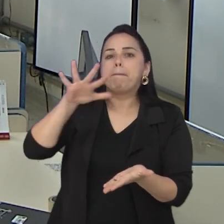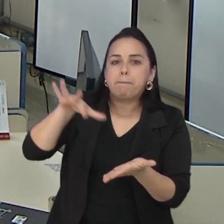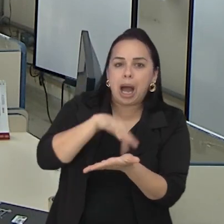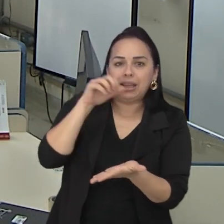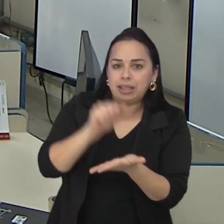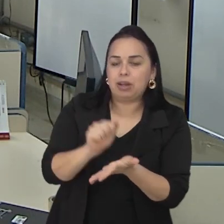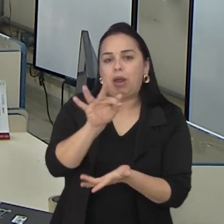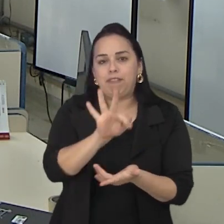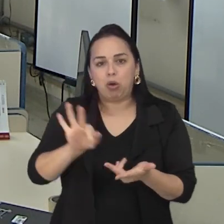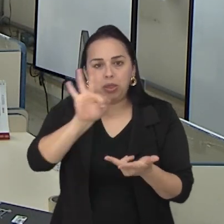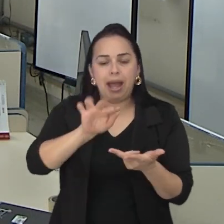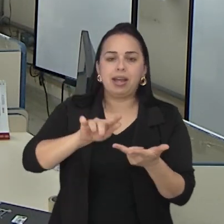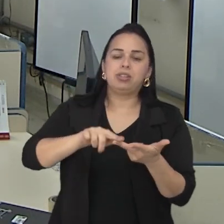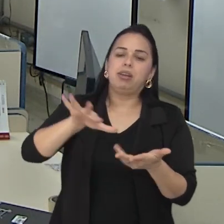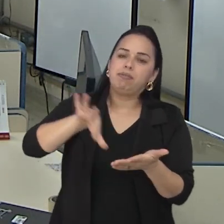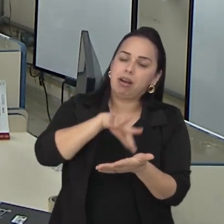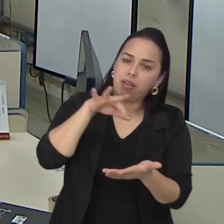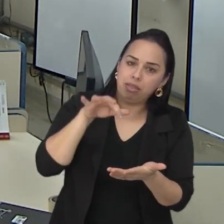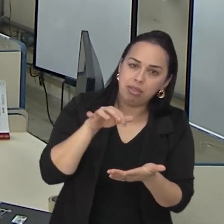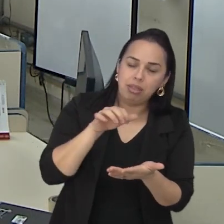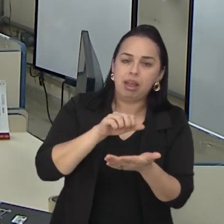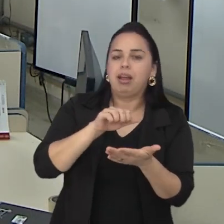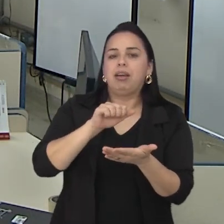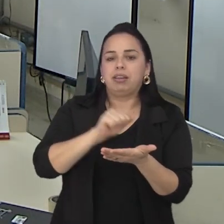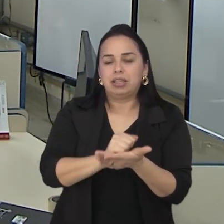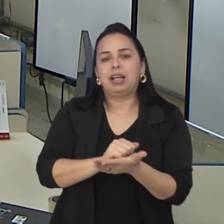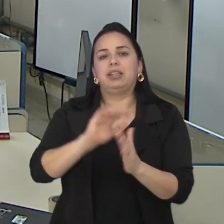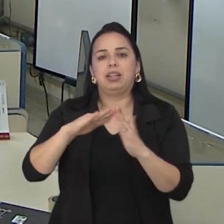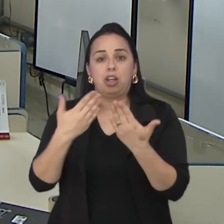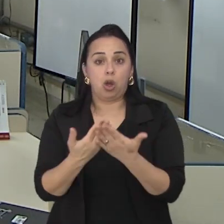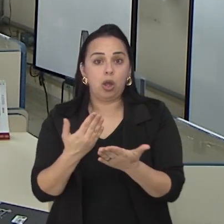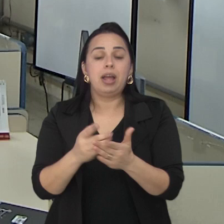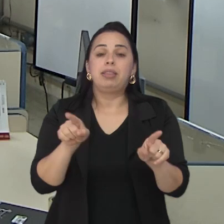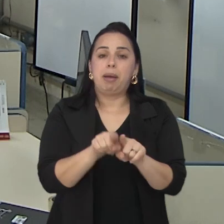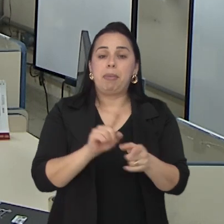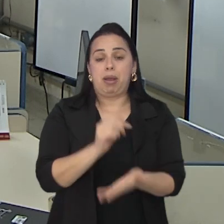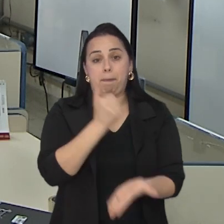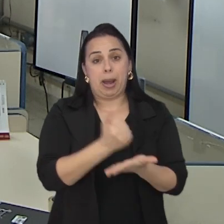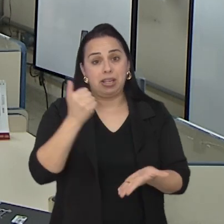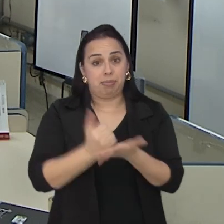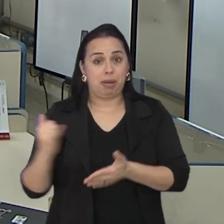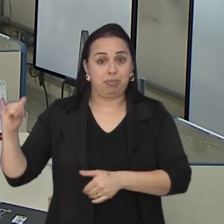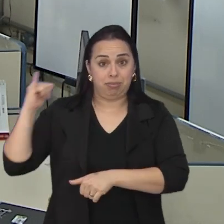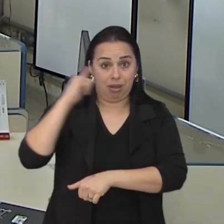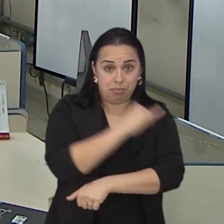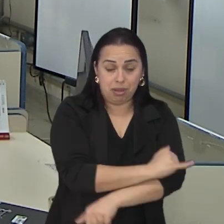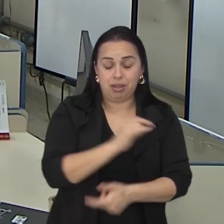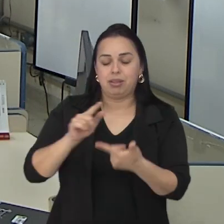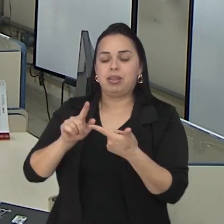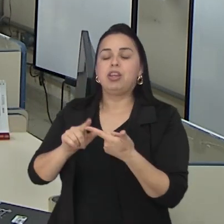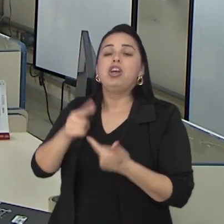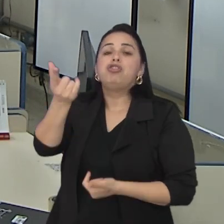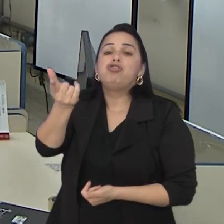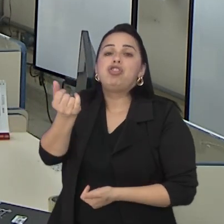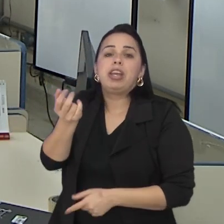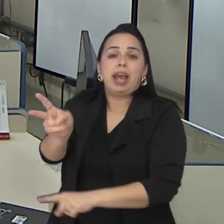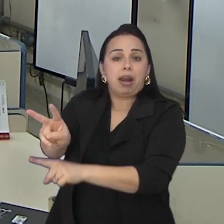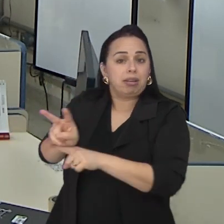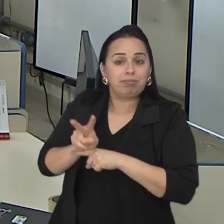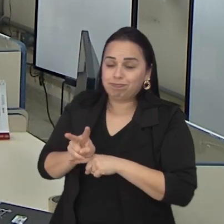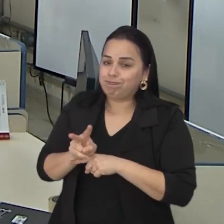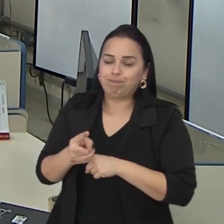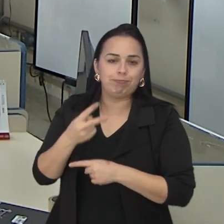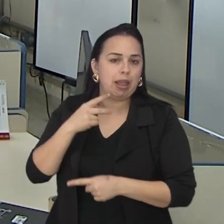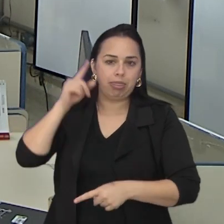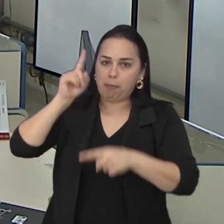faculdades públicas, escolas públicas, impedidos também de tirar o passaporte ou renovar, fazer empréstimos em instituições